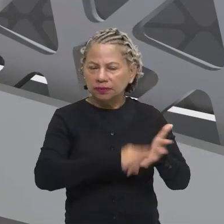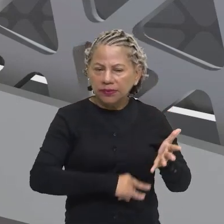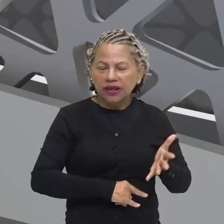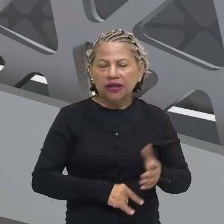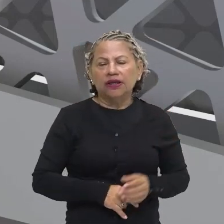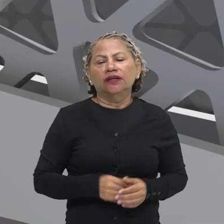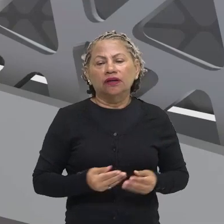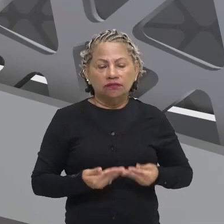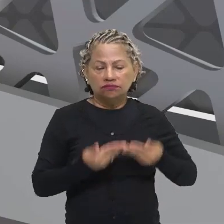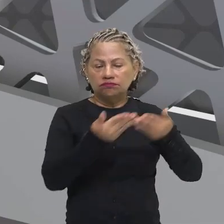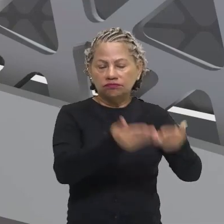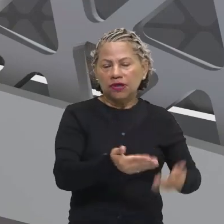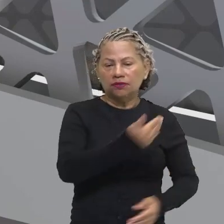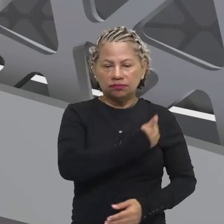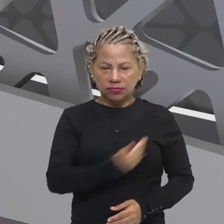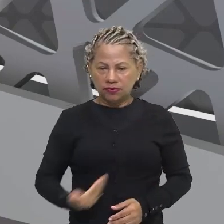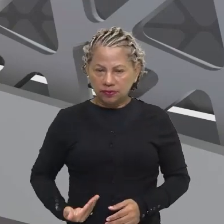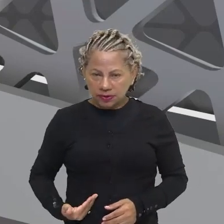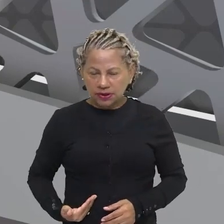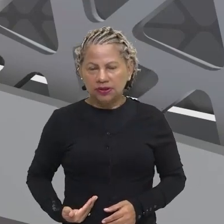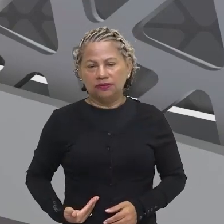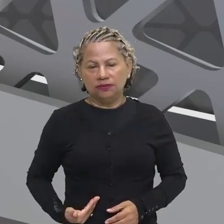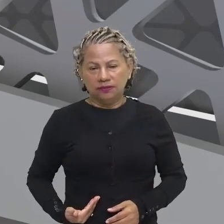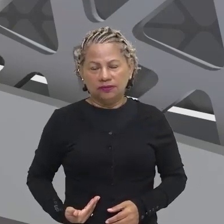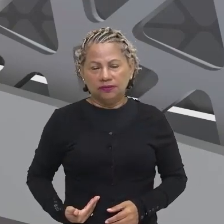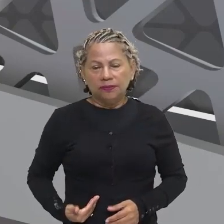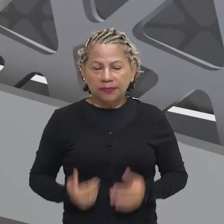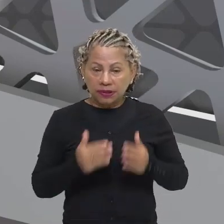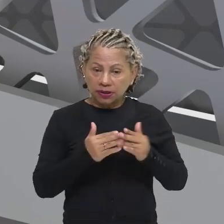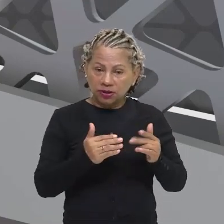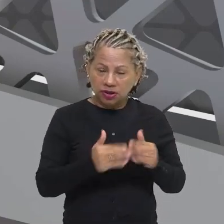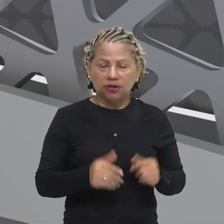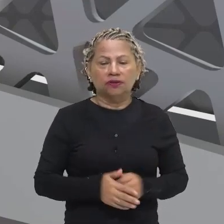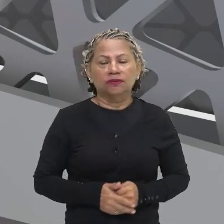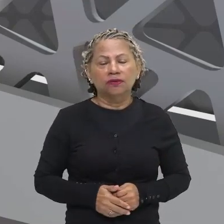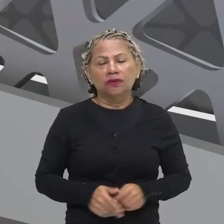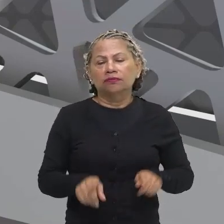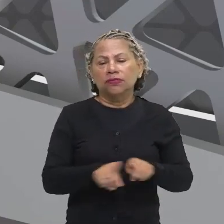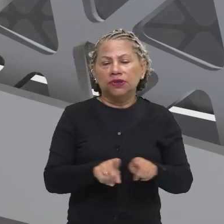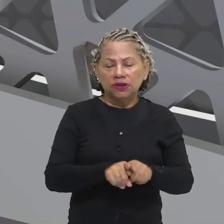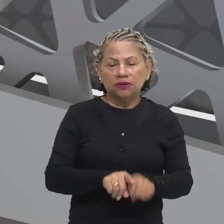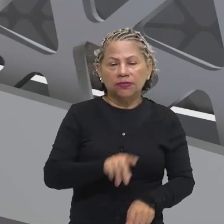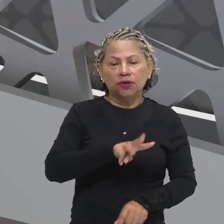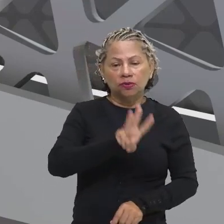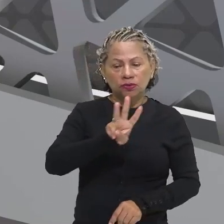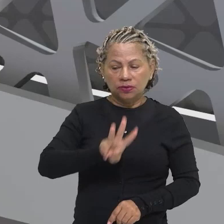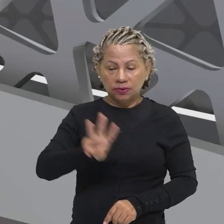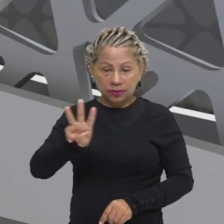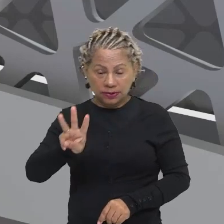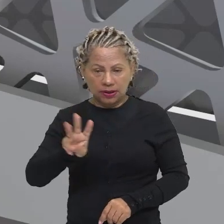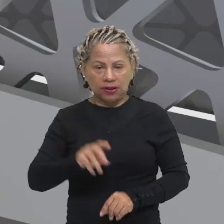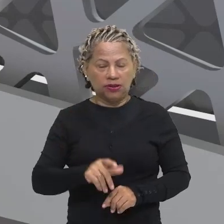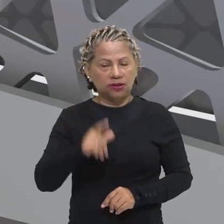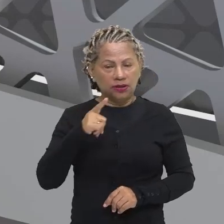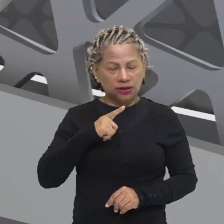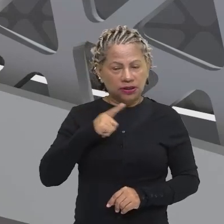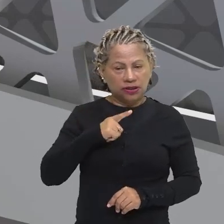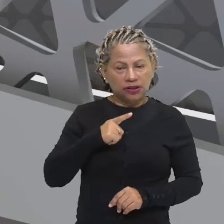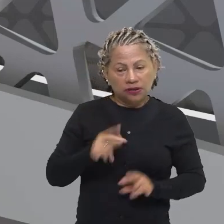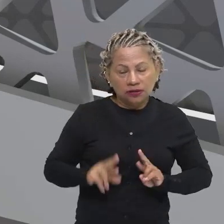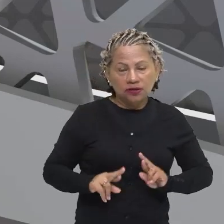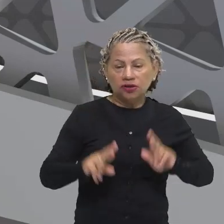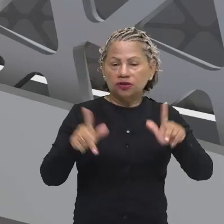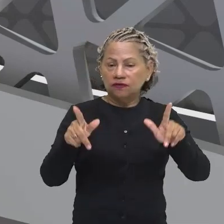intervir na situação solicitada. Os sites, eles contam com petições relacionadas a